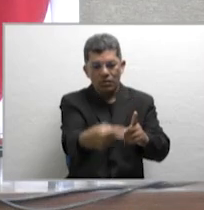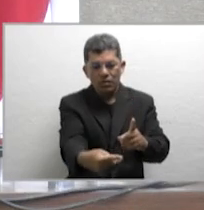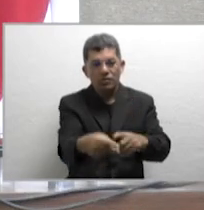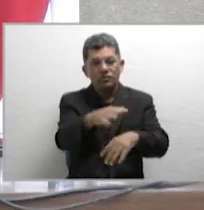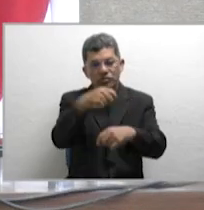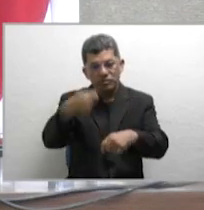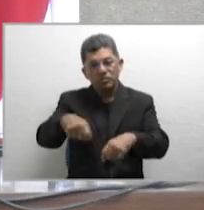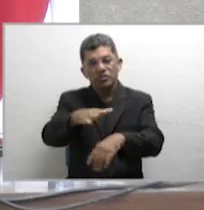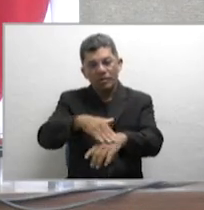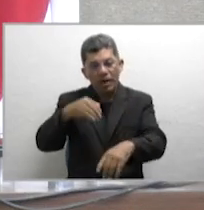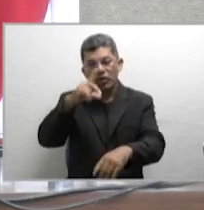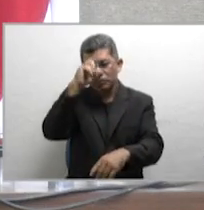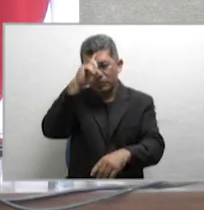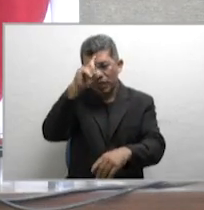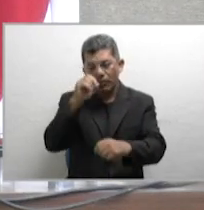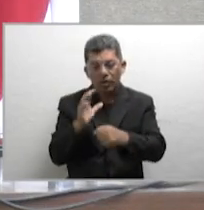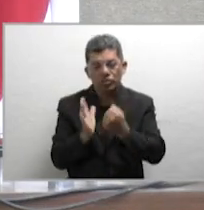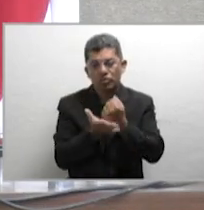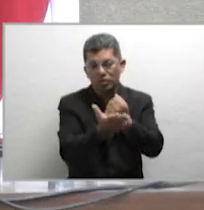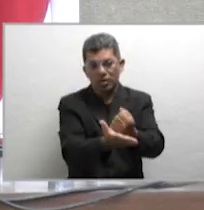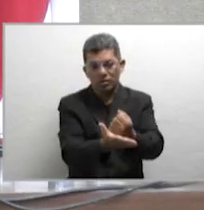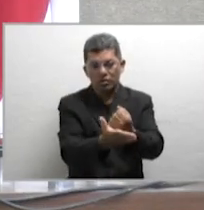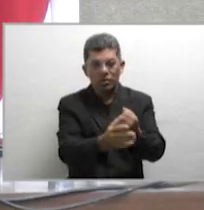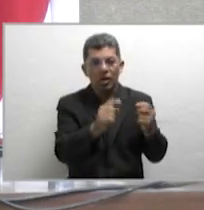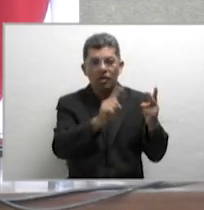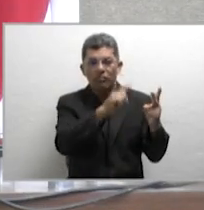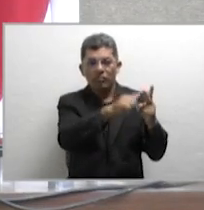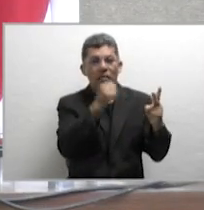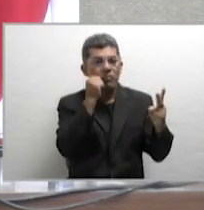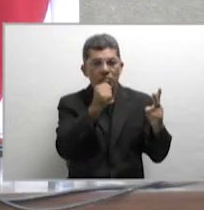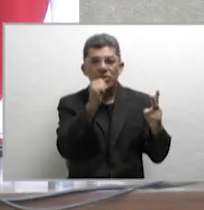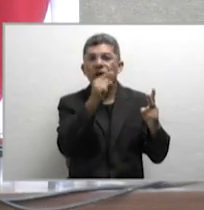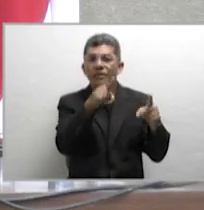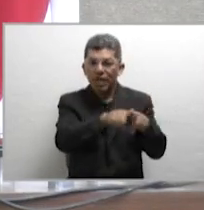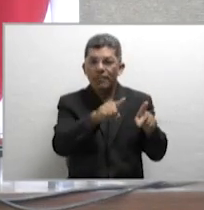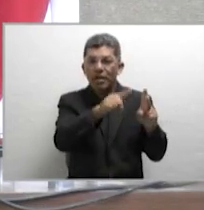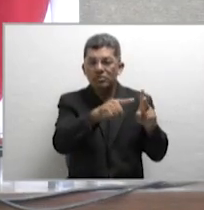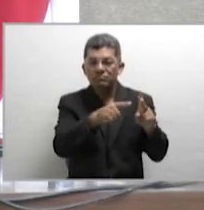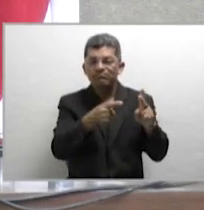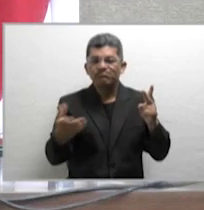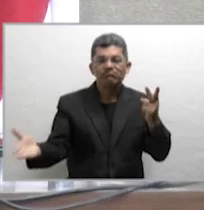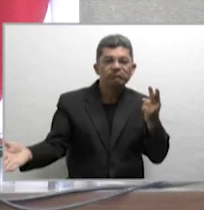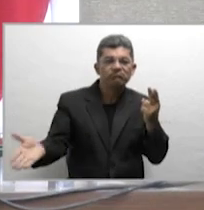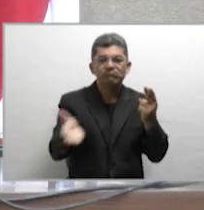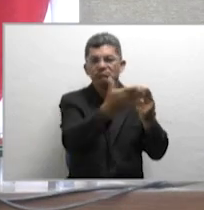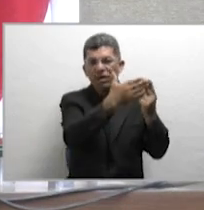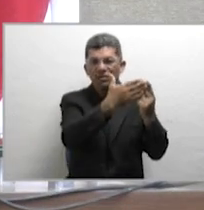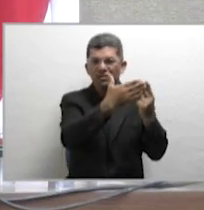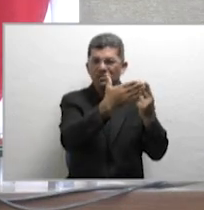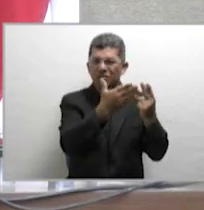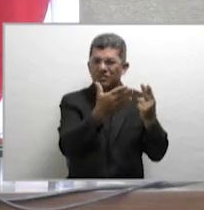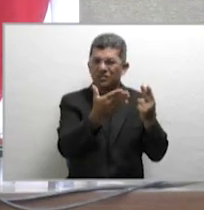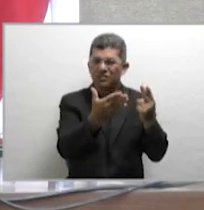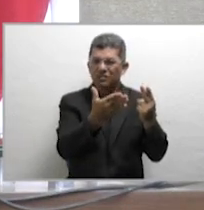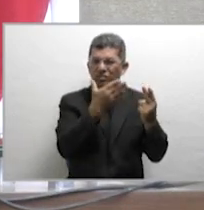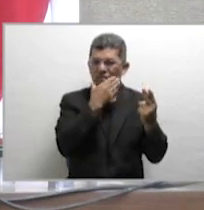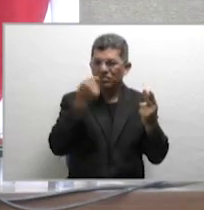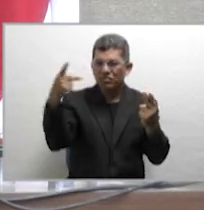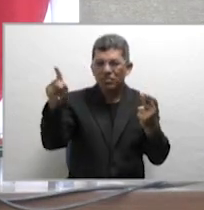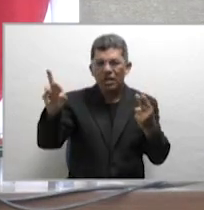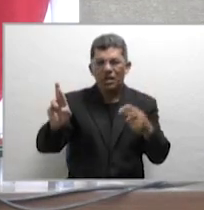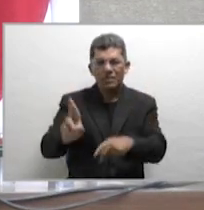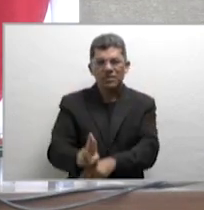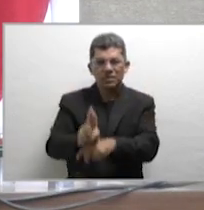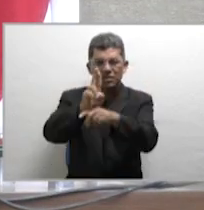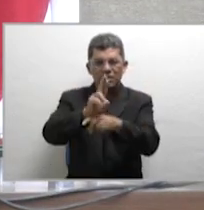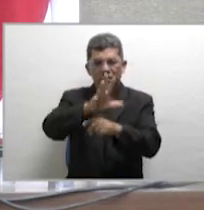SAMU para socorrê-lo. Uma mulher teve o rosto violado por um representante